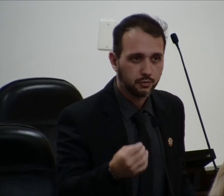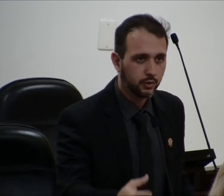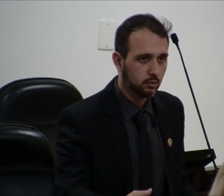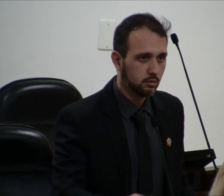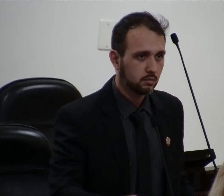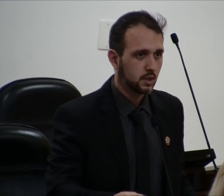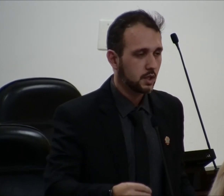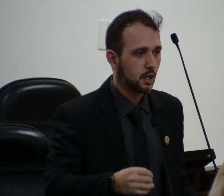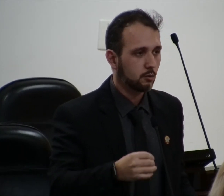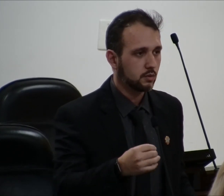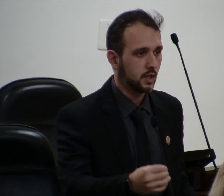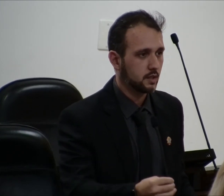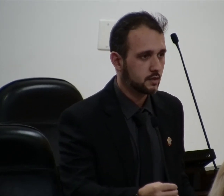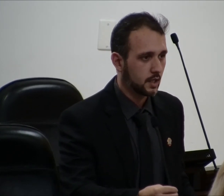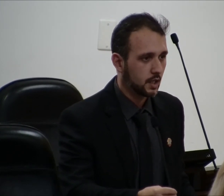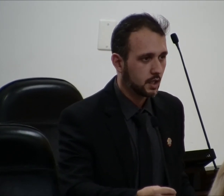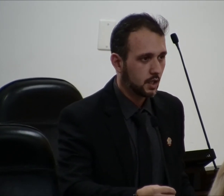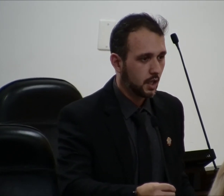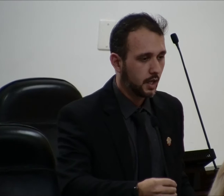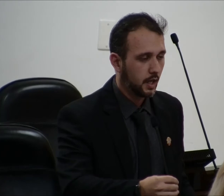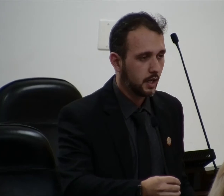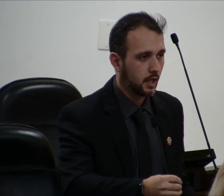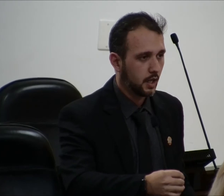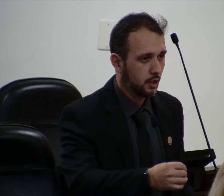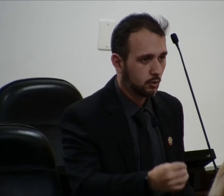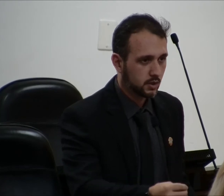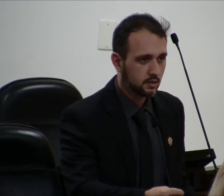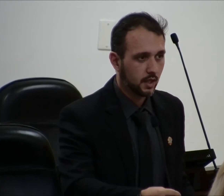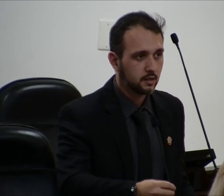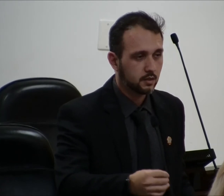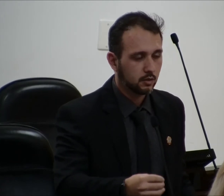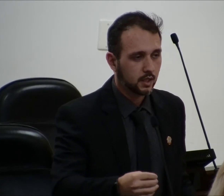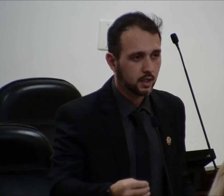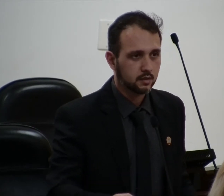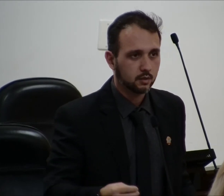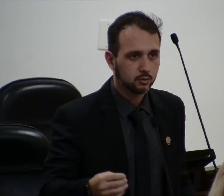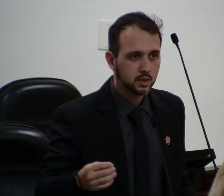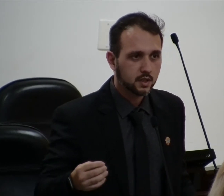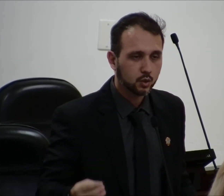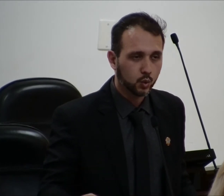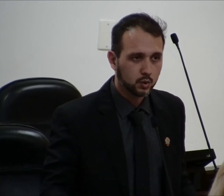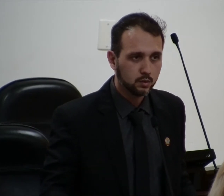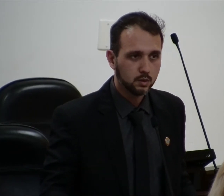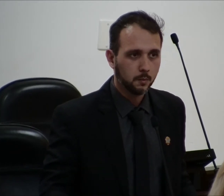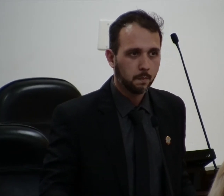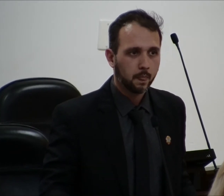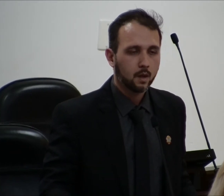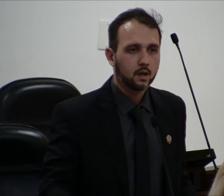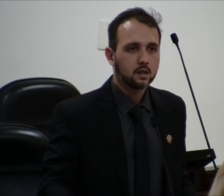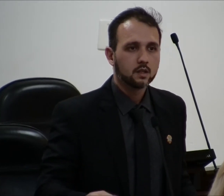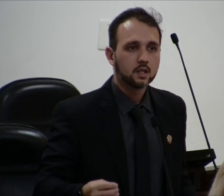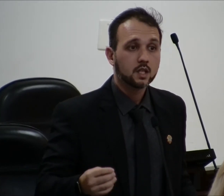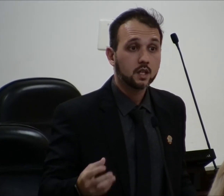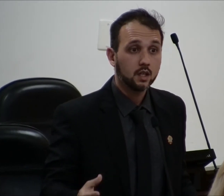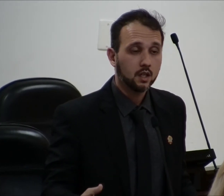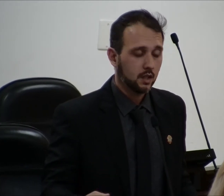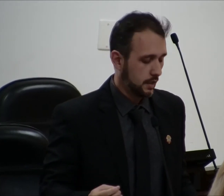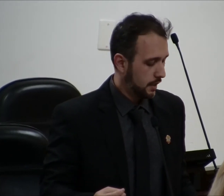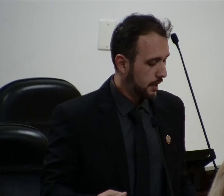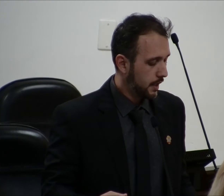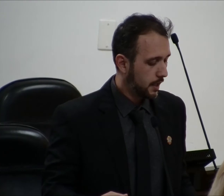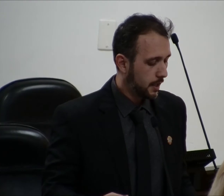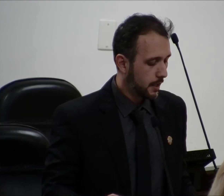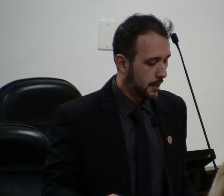Código Civil, que aconteça em outras leis, não na criação de um estatuto